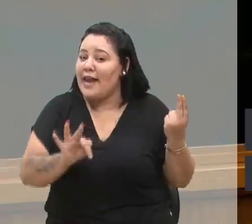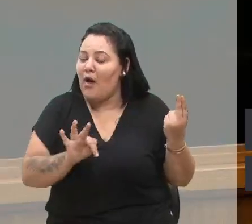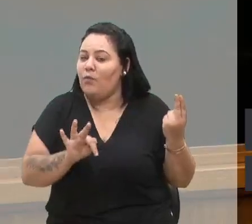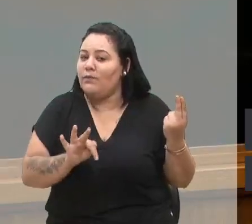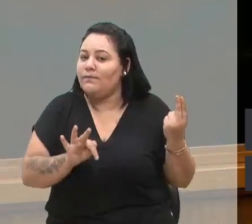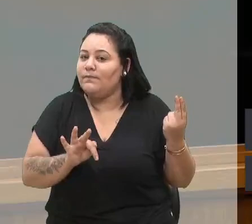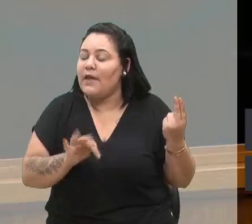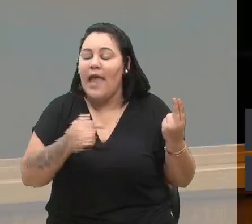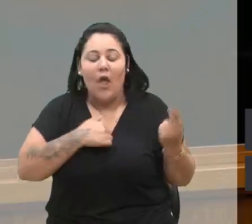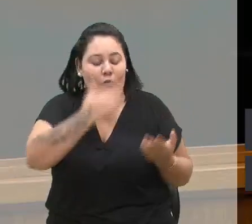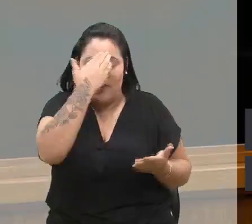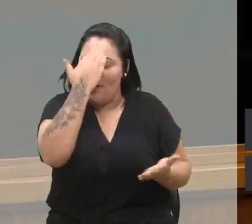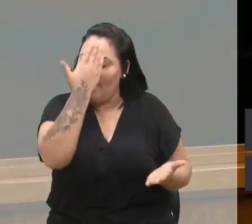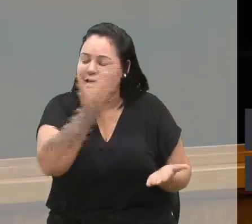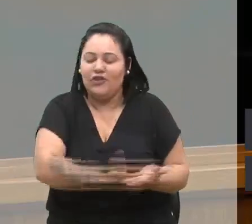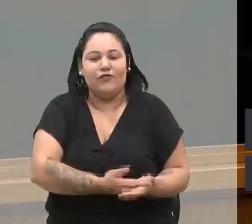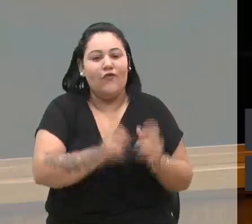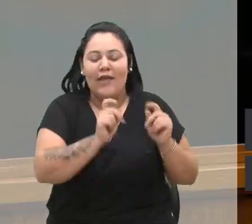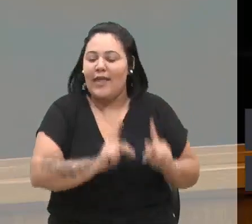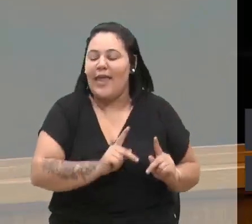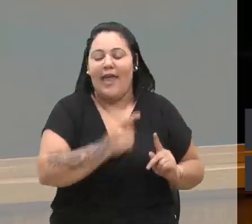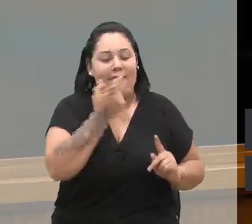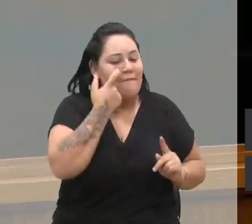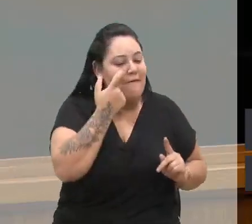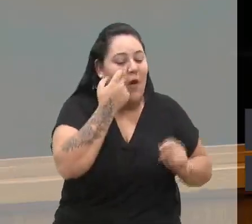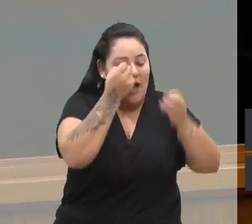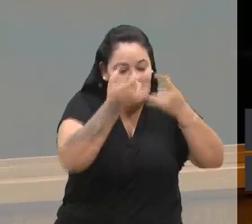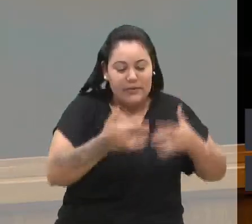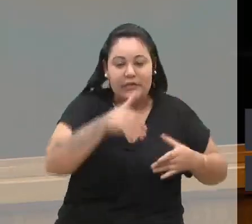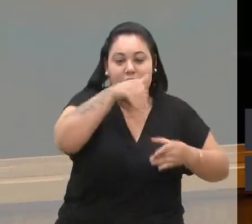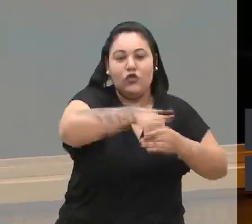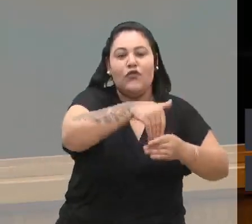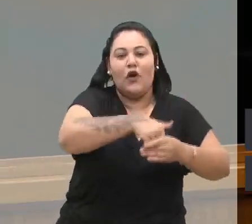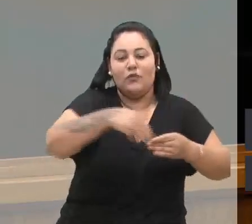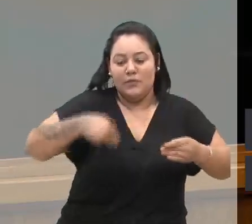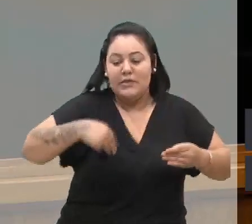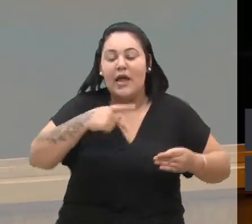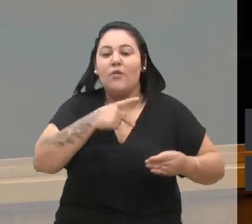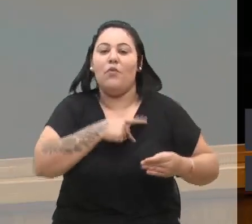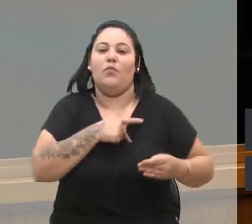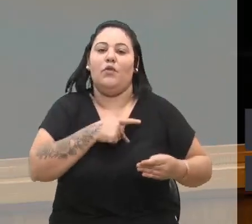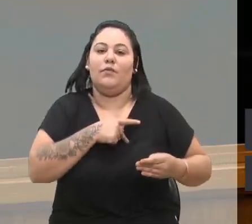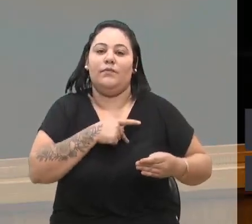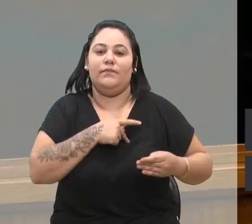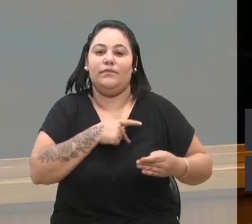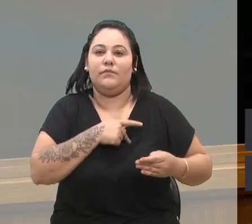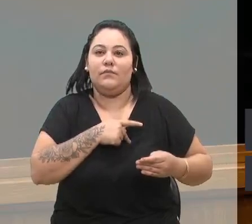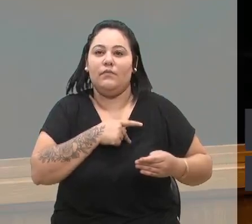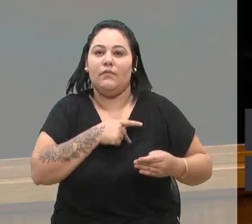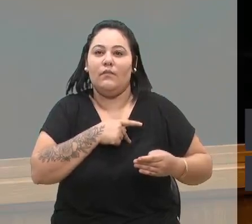possível. Quem viu a justificativa do voto do Ministério Público